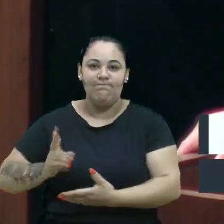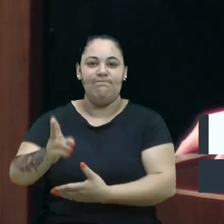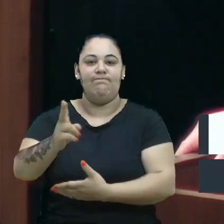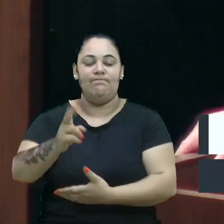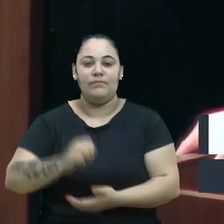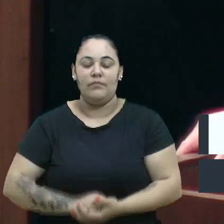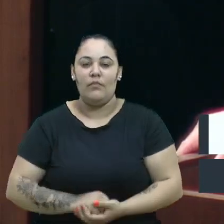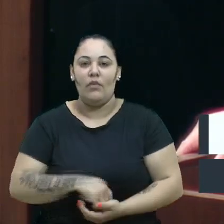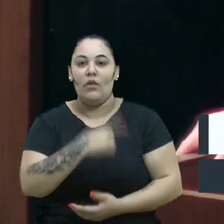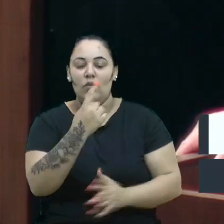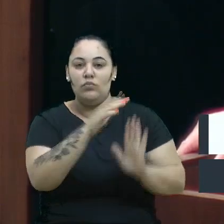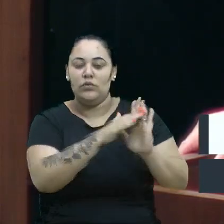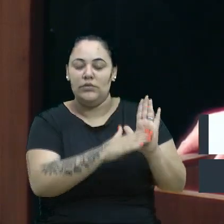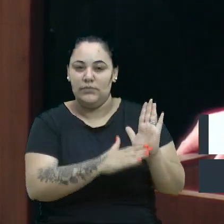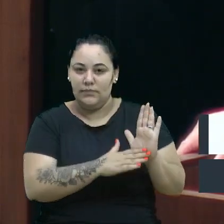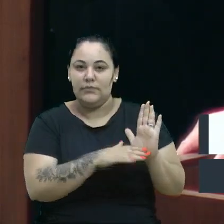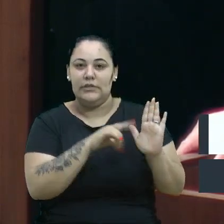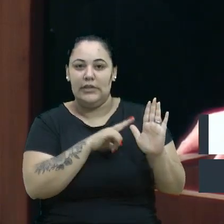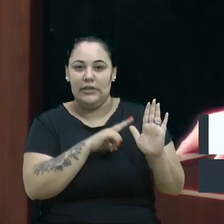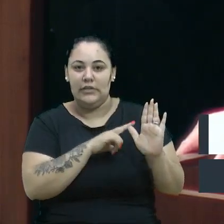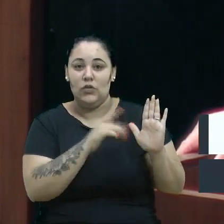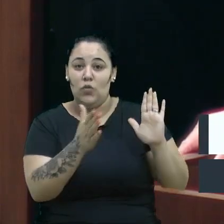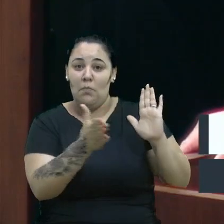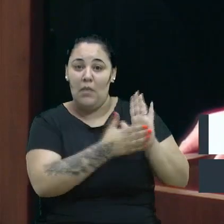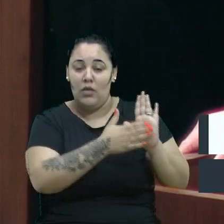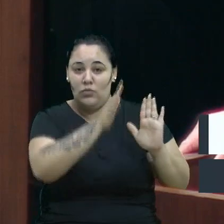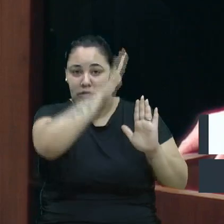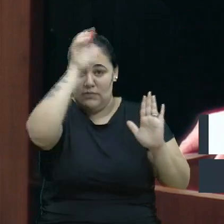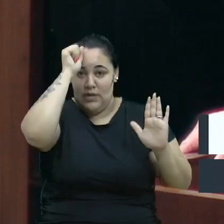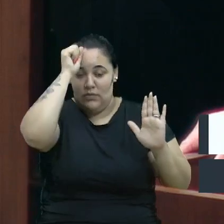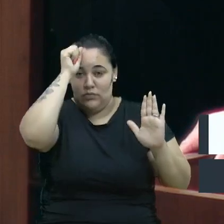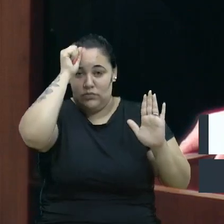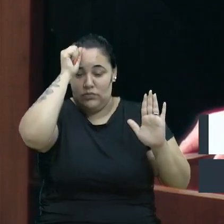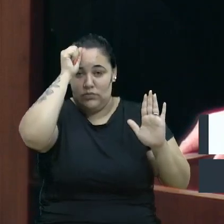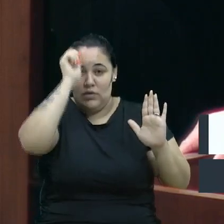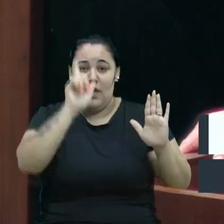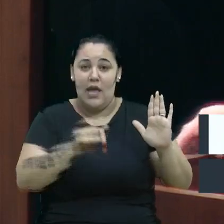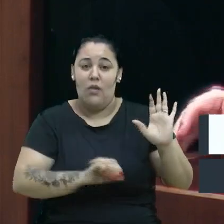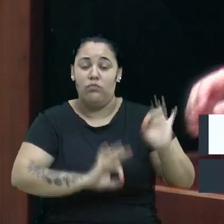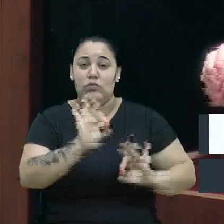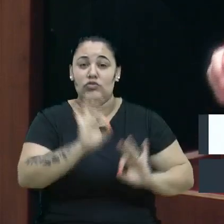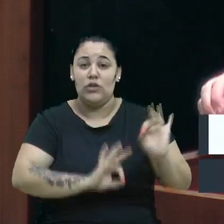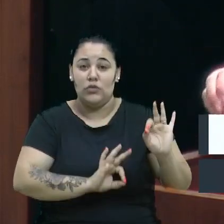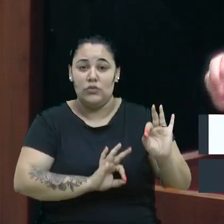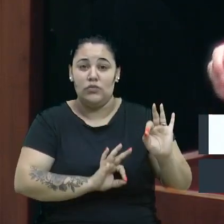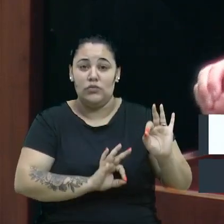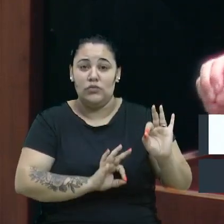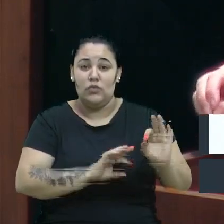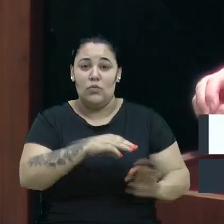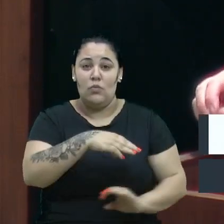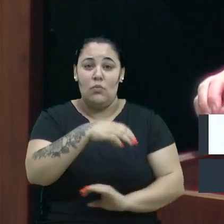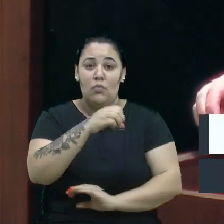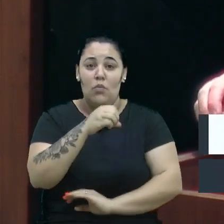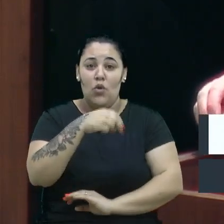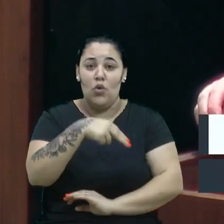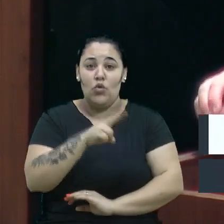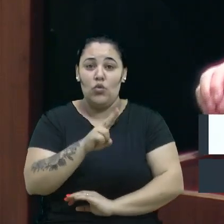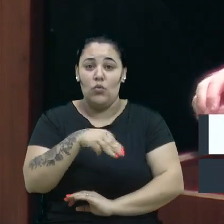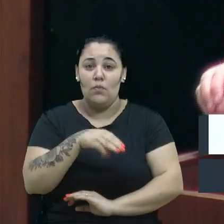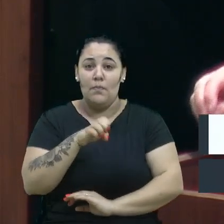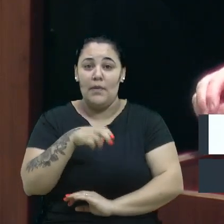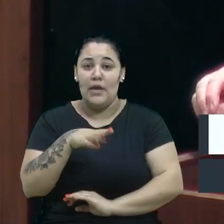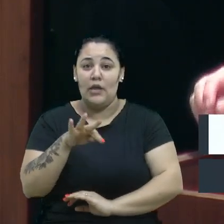dos programas do plano municipal é o projeto Monumento Natural